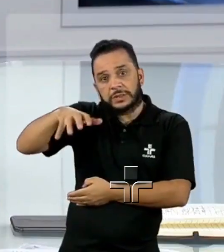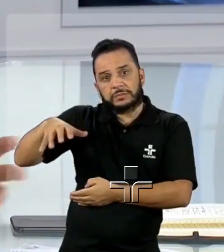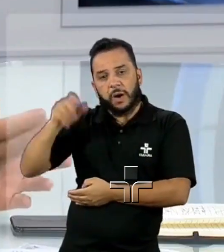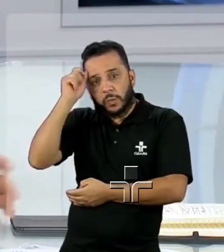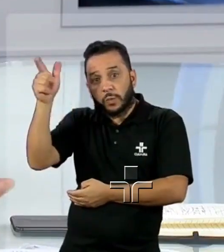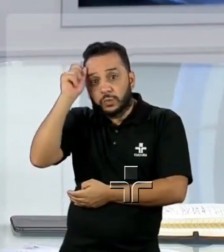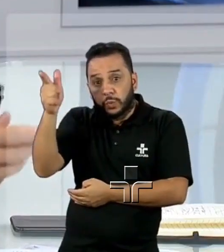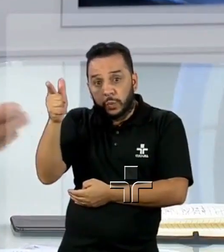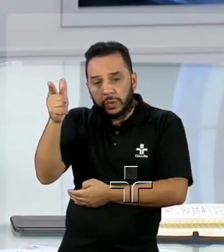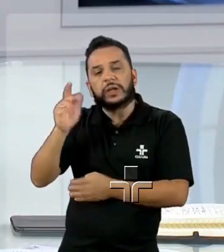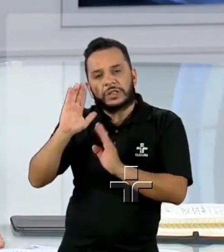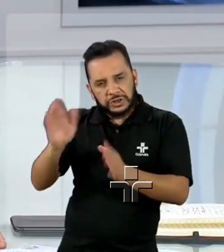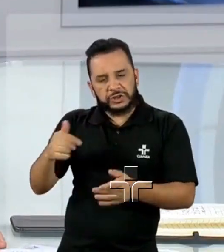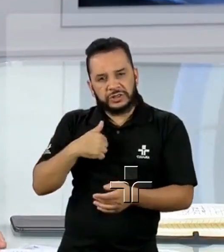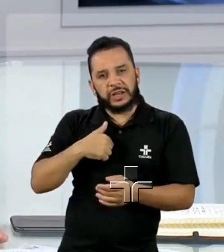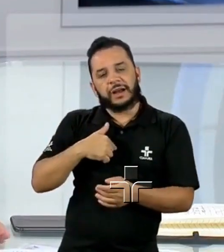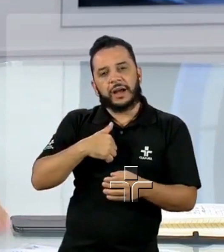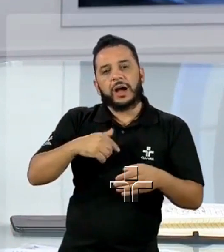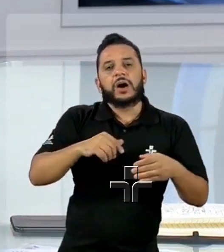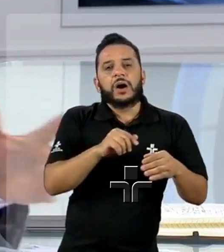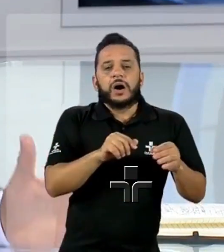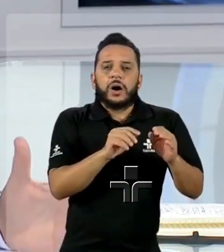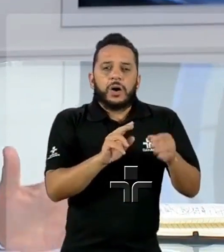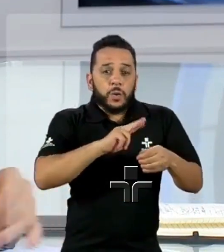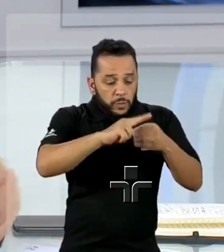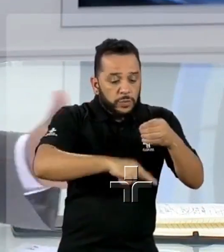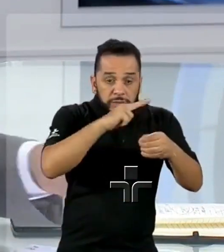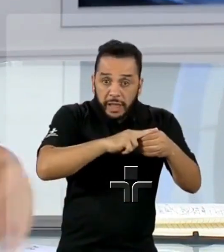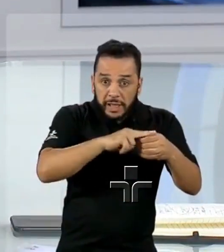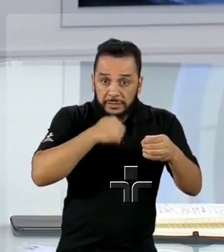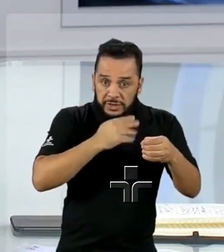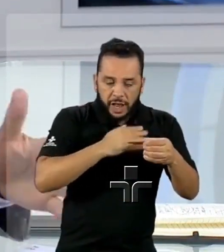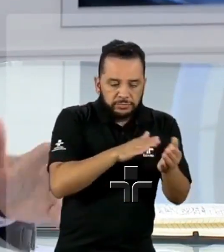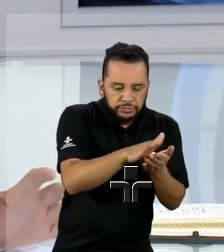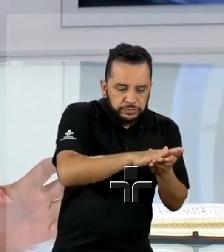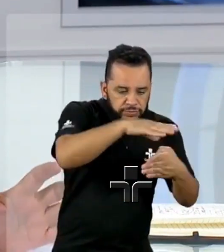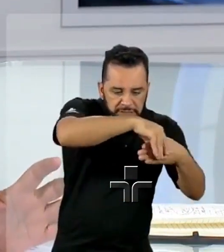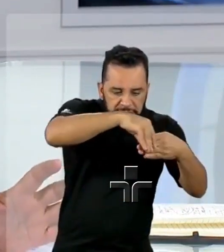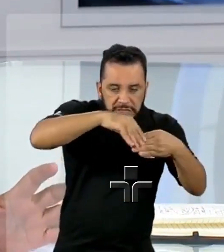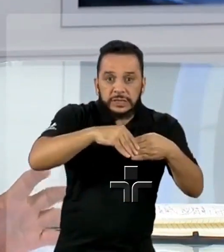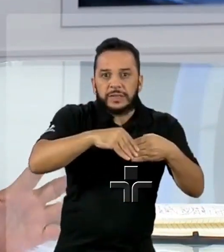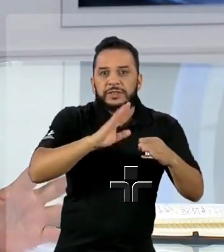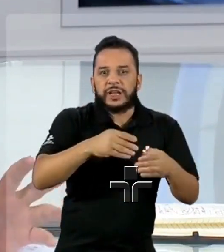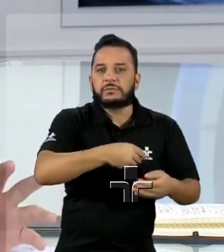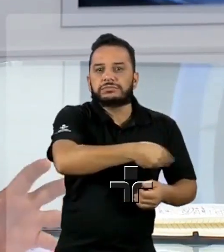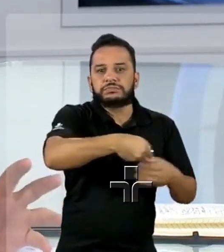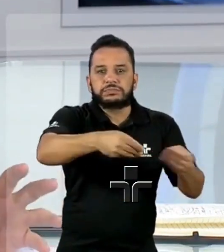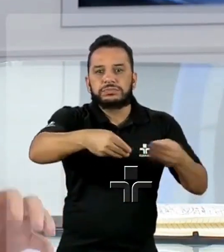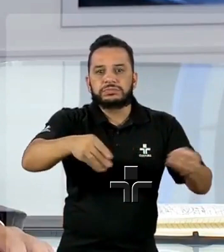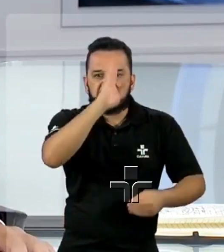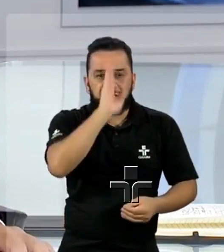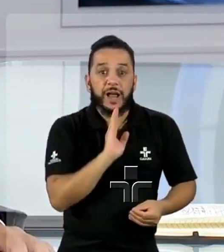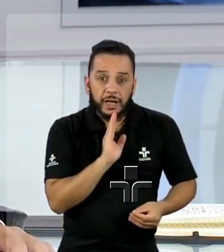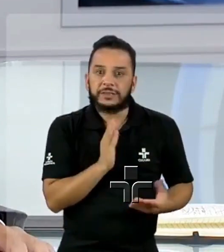e distribuir esses livros em pontos, né, em metrôs, em pontos de ônibus. Eu acho que é algo muito